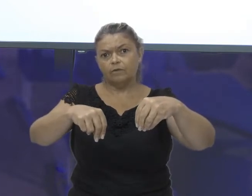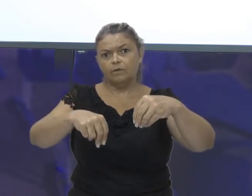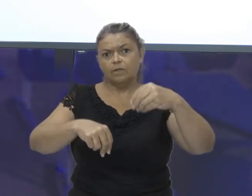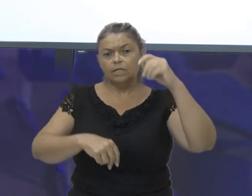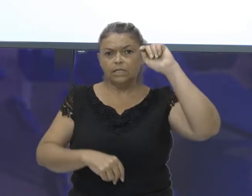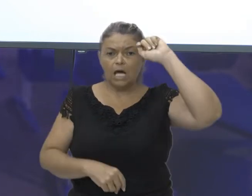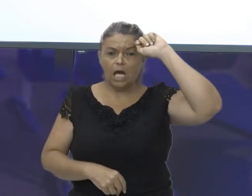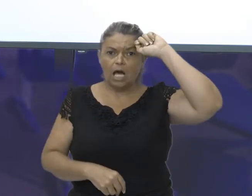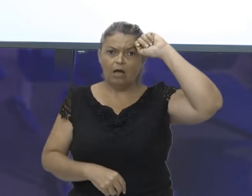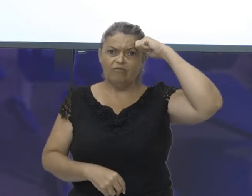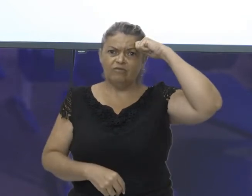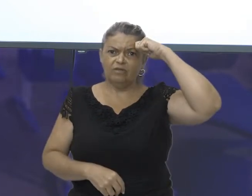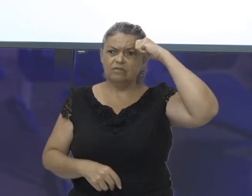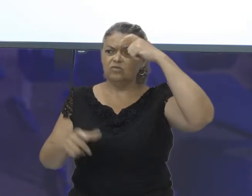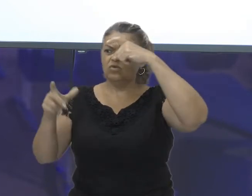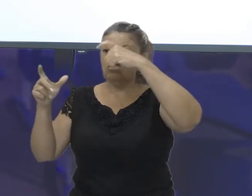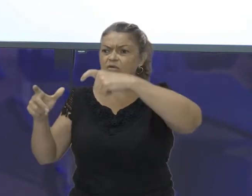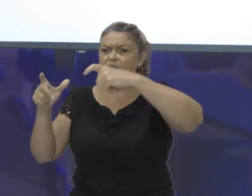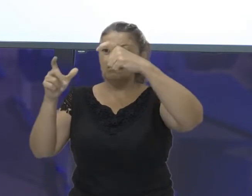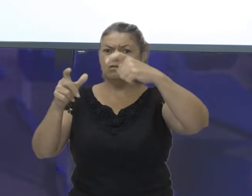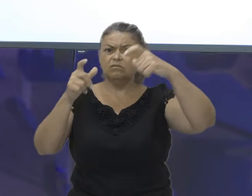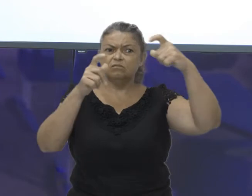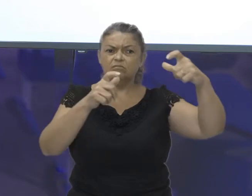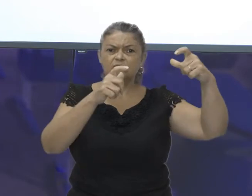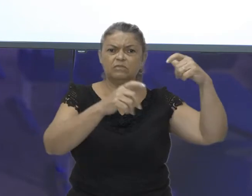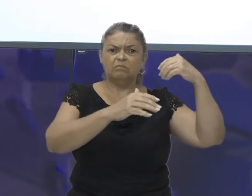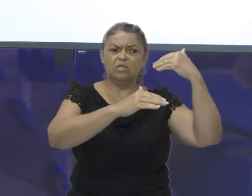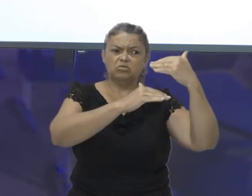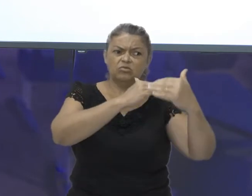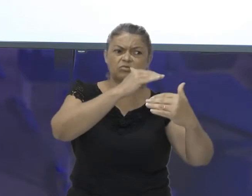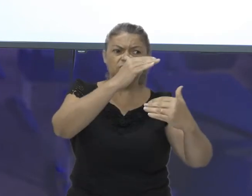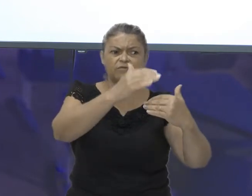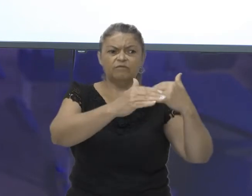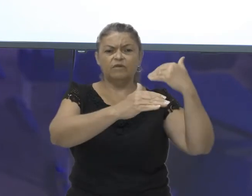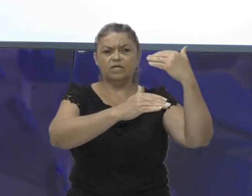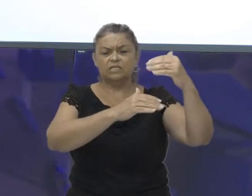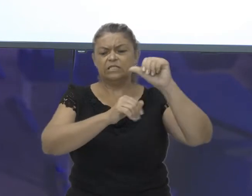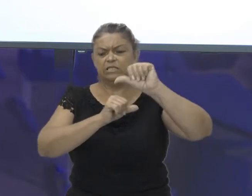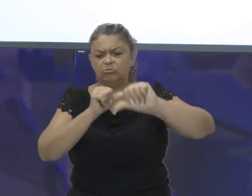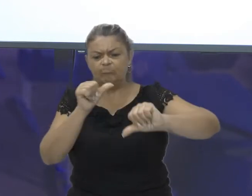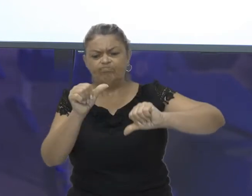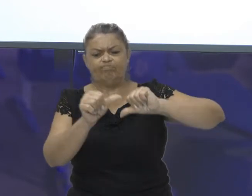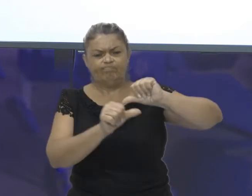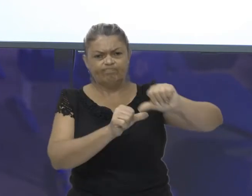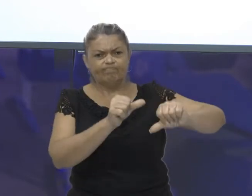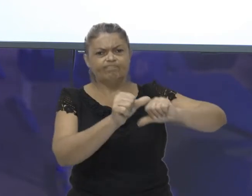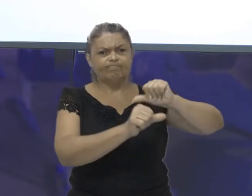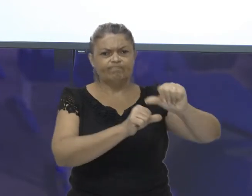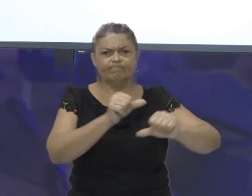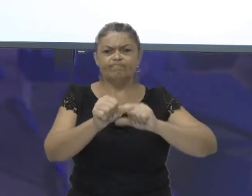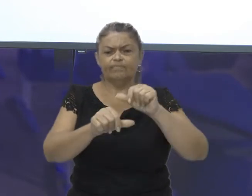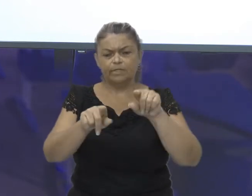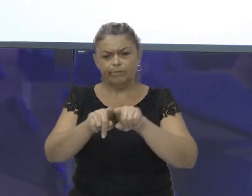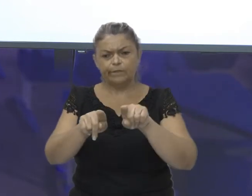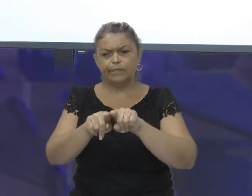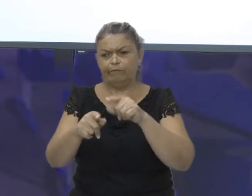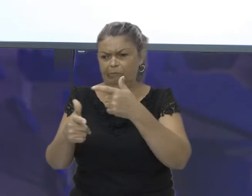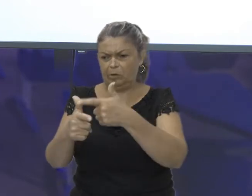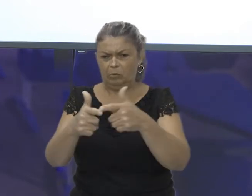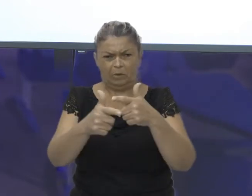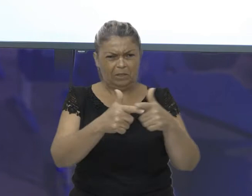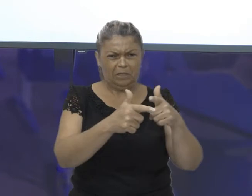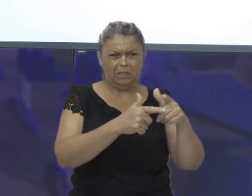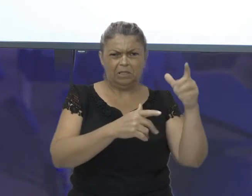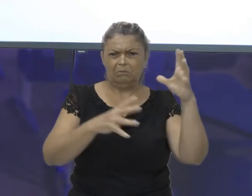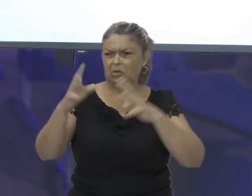diversos processos de separações, que passou por diversos processos de conflito, seja